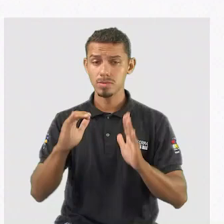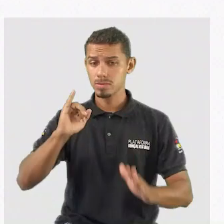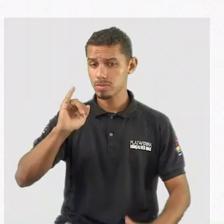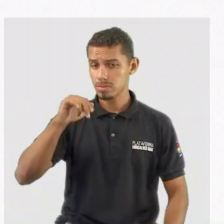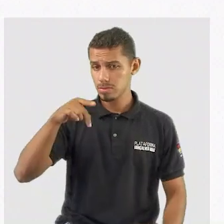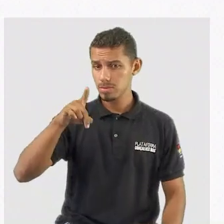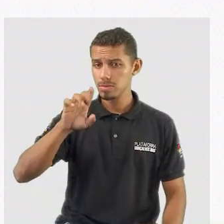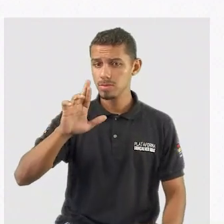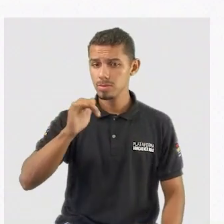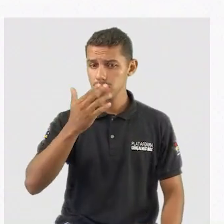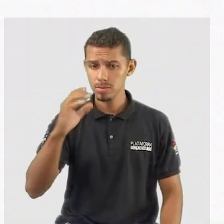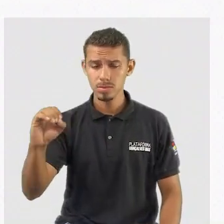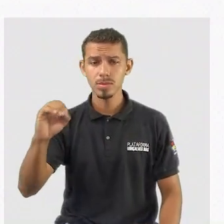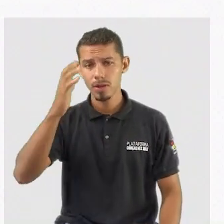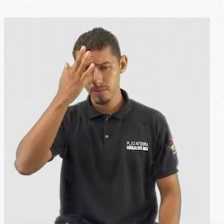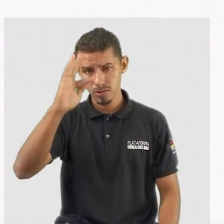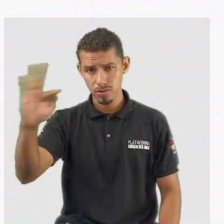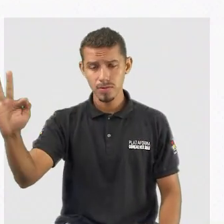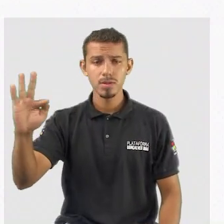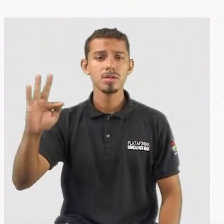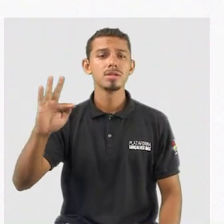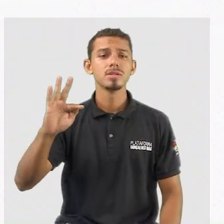introdução à filosofia da linguagem. E aí,